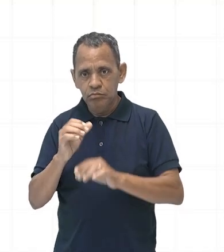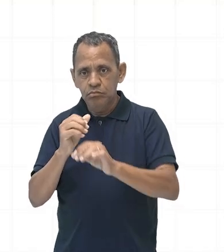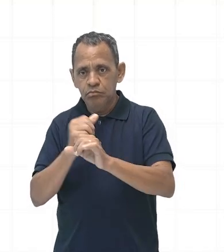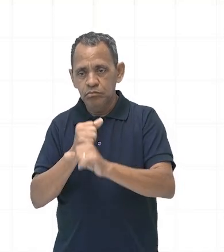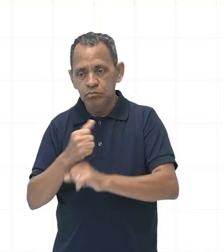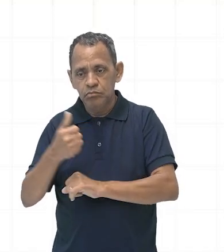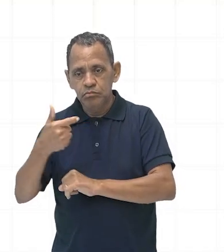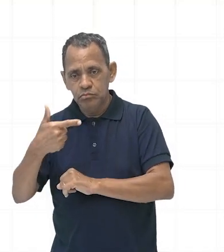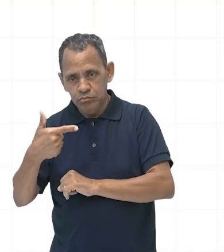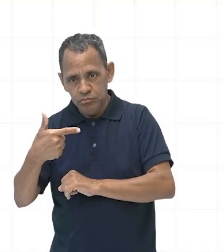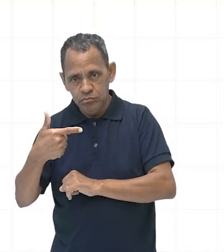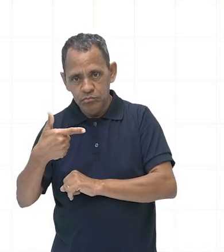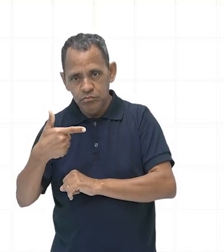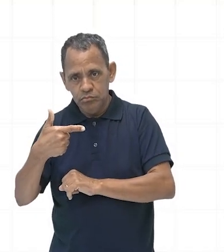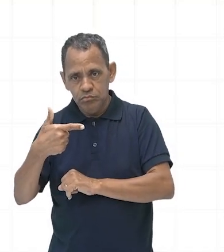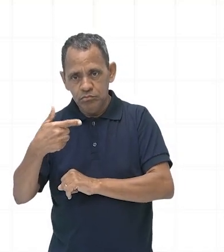obter